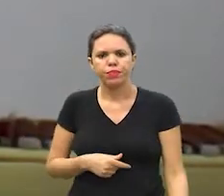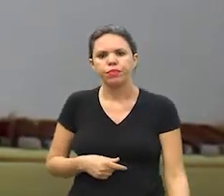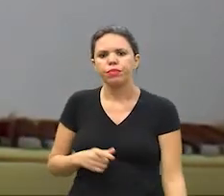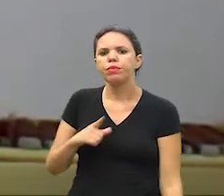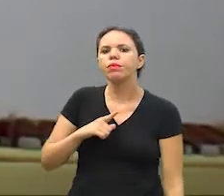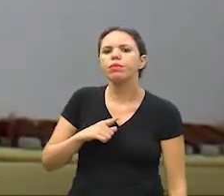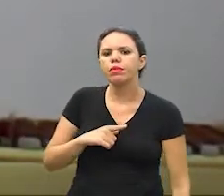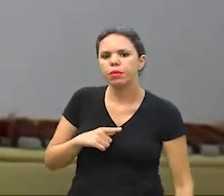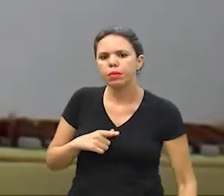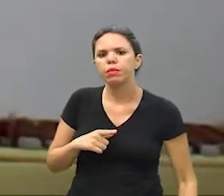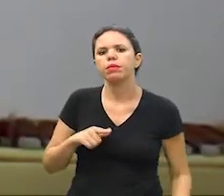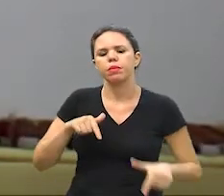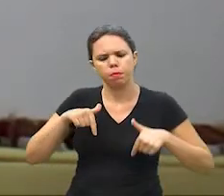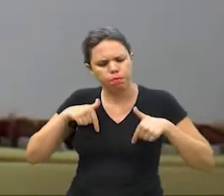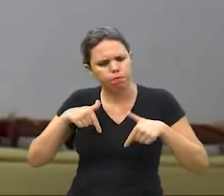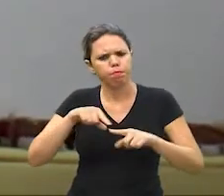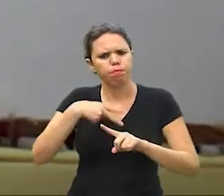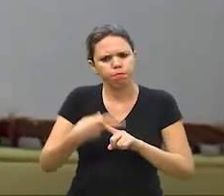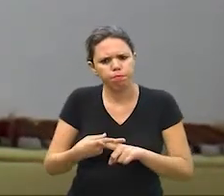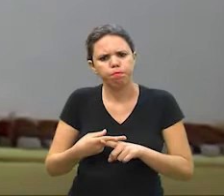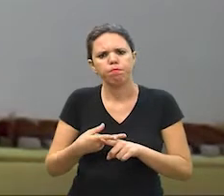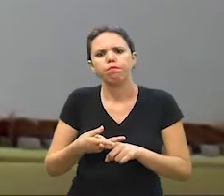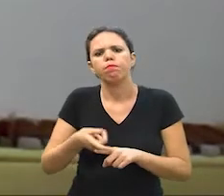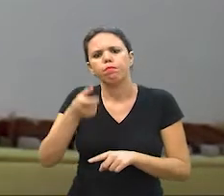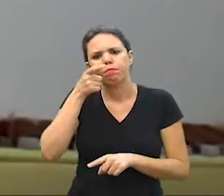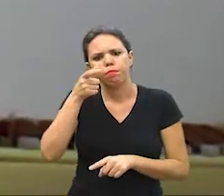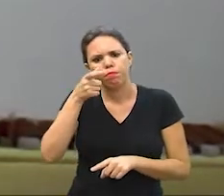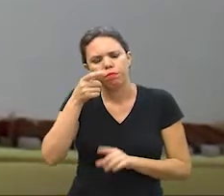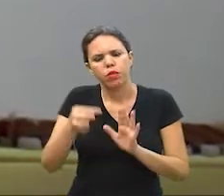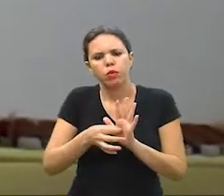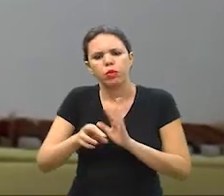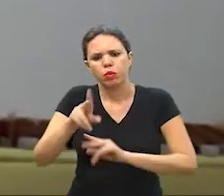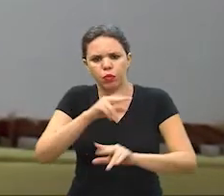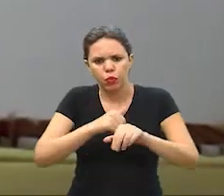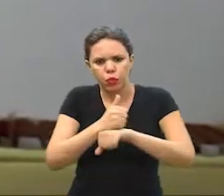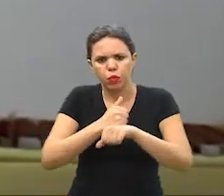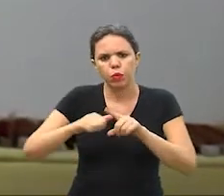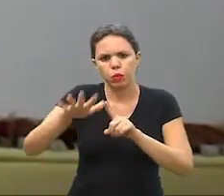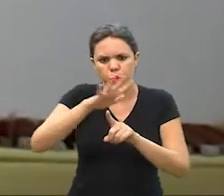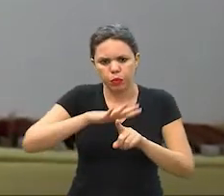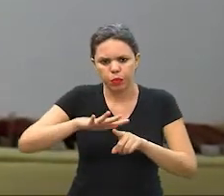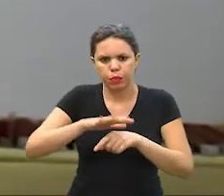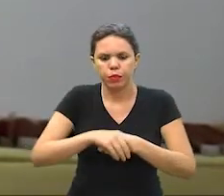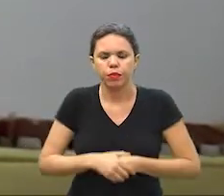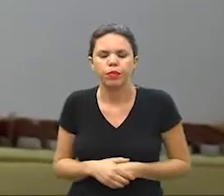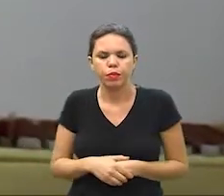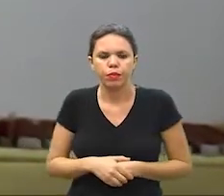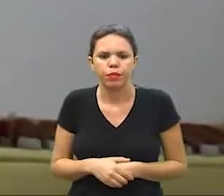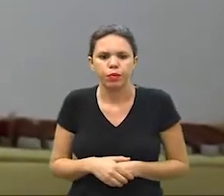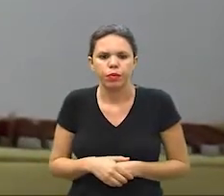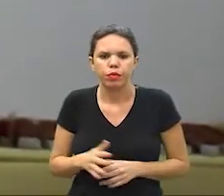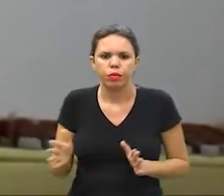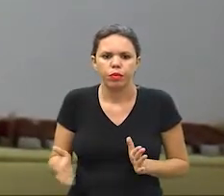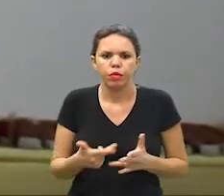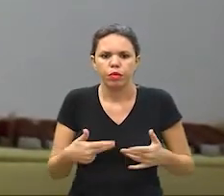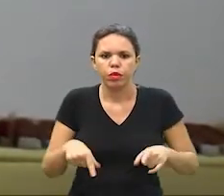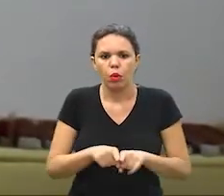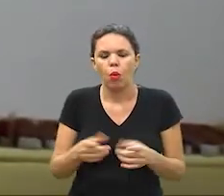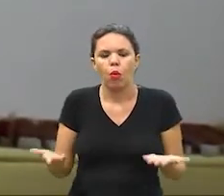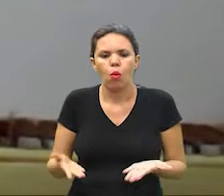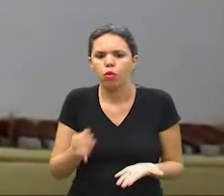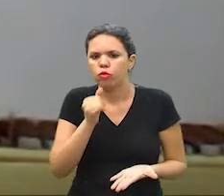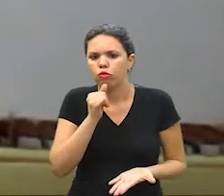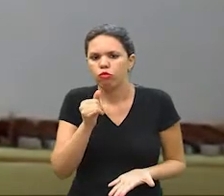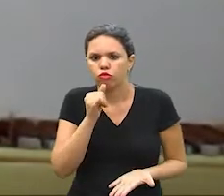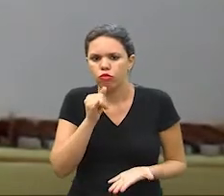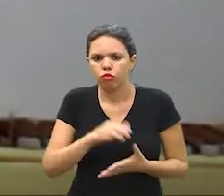que tem se debruçado sobre escutar os diversos segmentos da sociedade, segmentos produtivos, né? Hoje, por